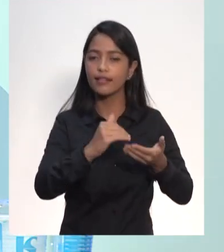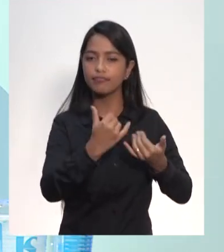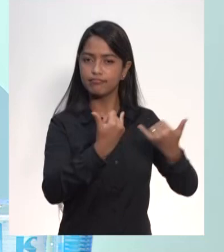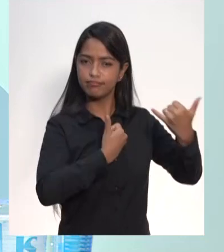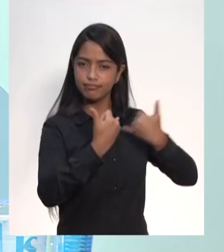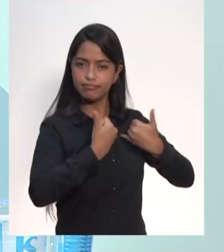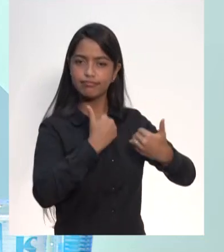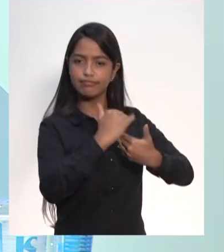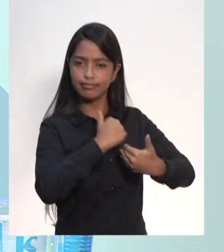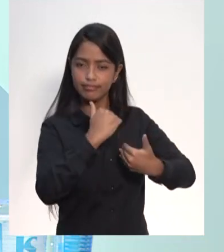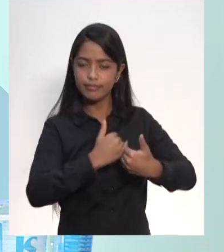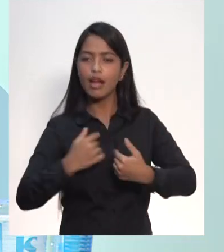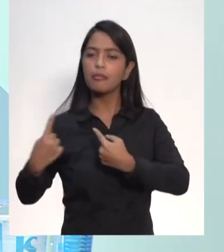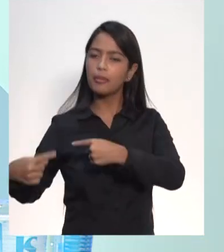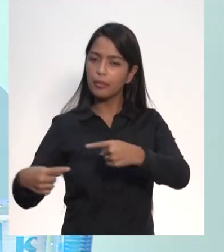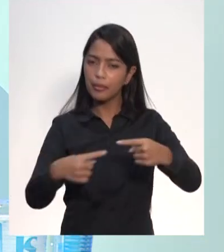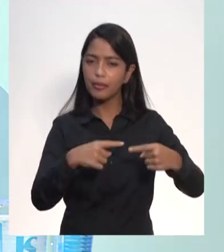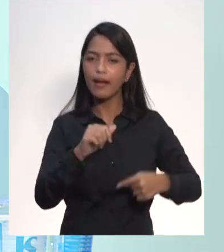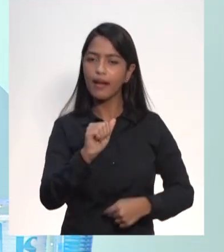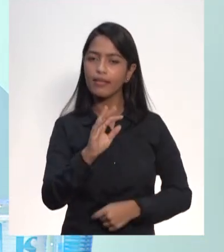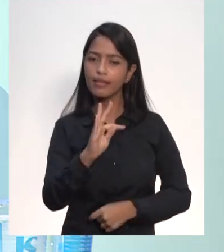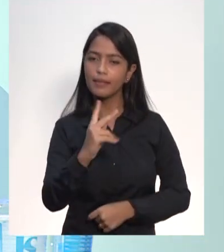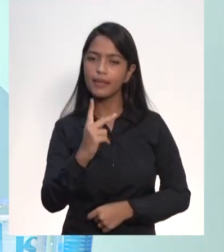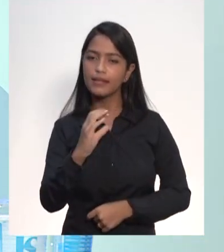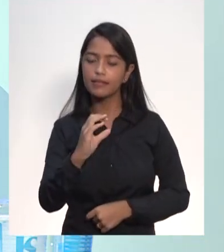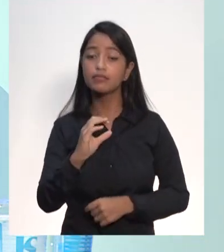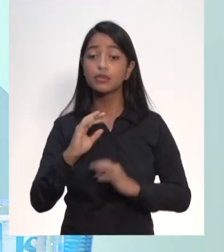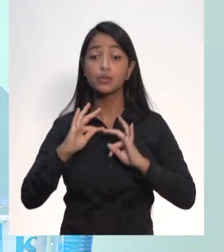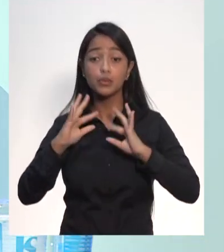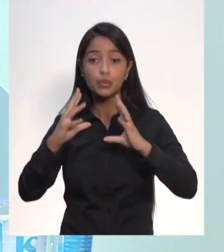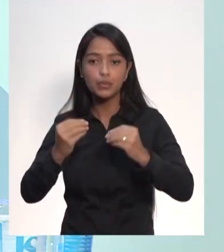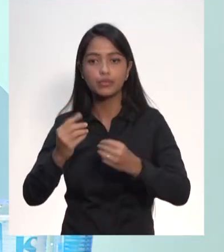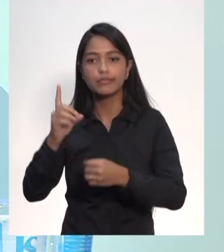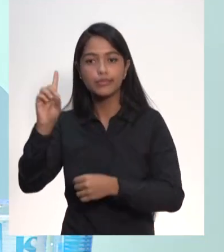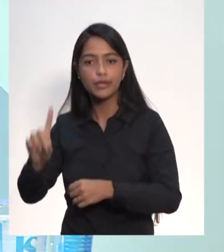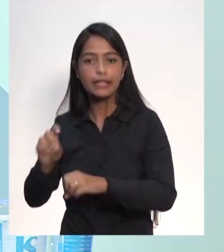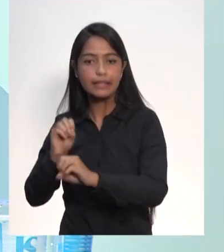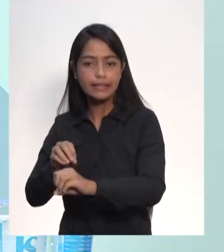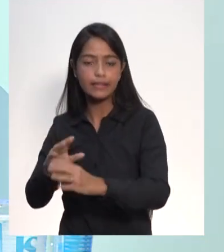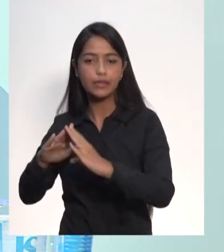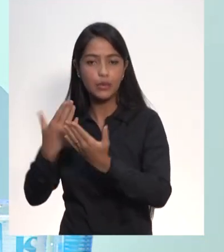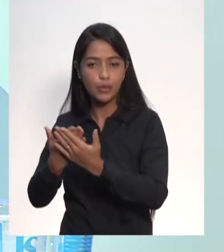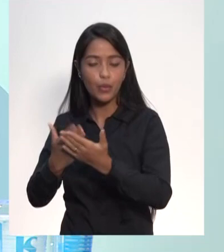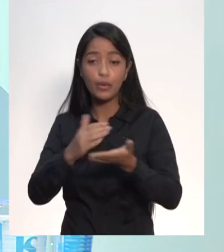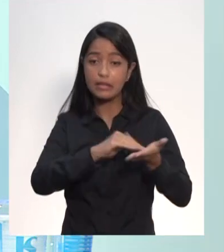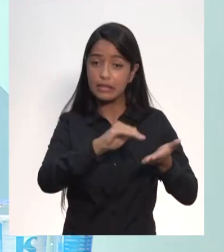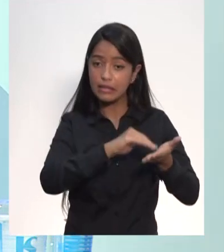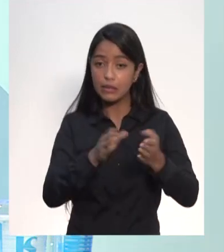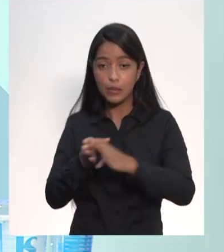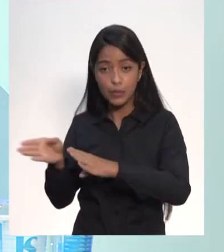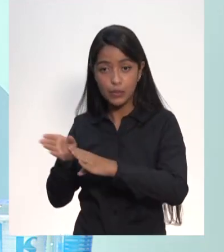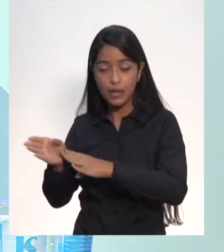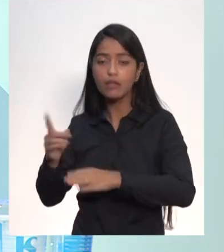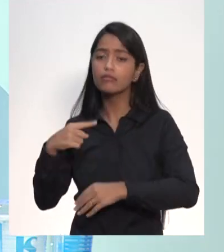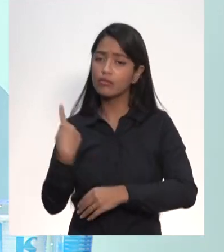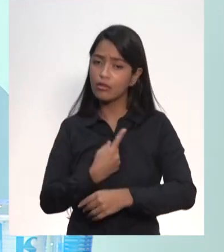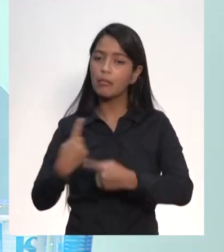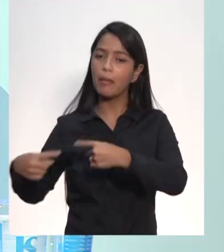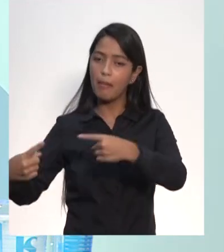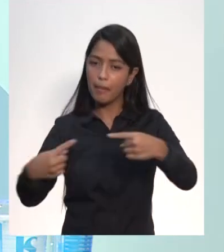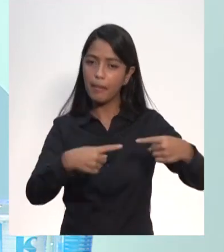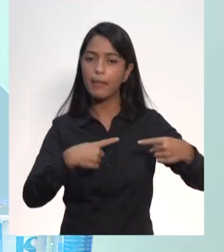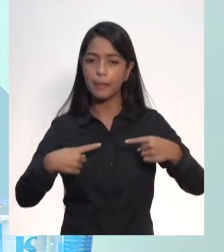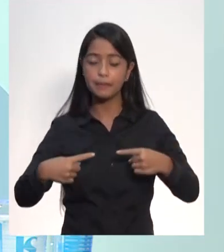passando para todas as nossas diretorias de ensino e para todas as nossas escolas. E é importante que vocês aí na escola